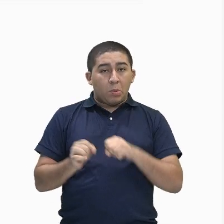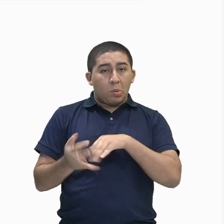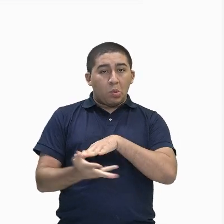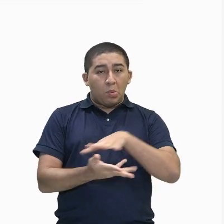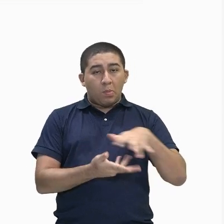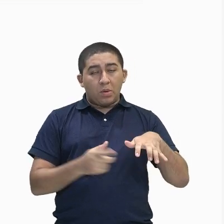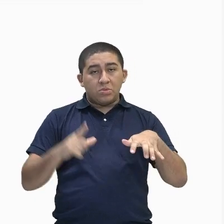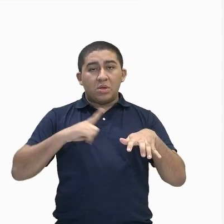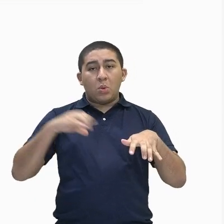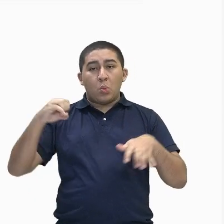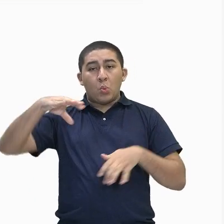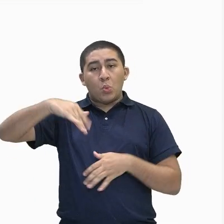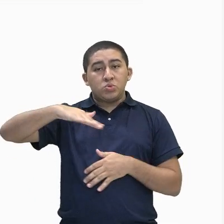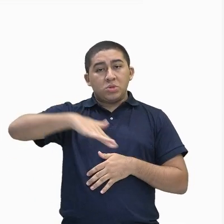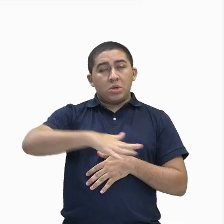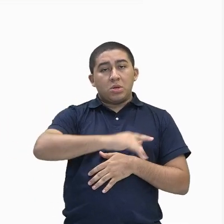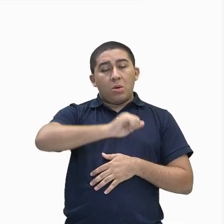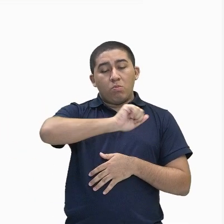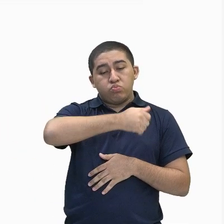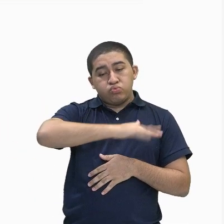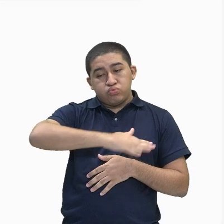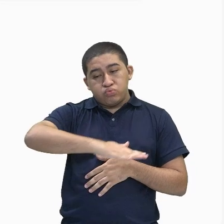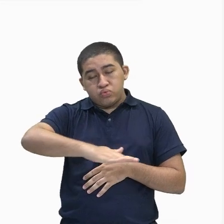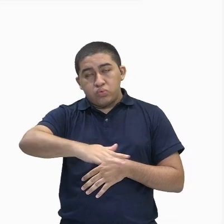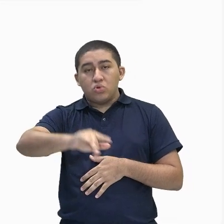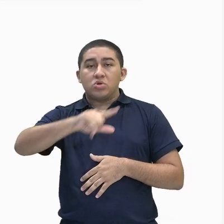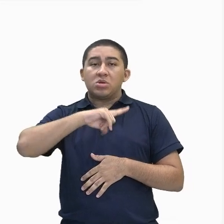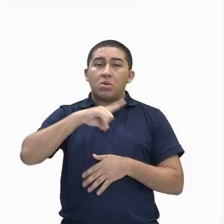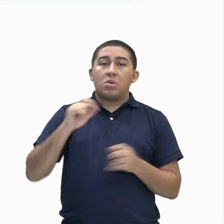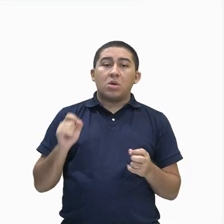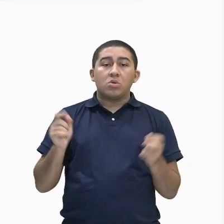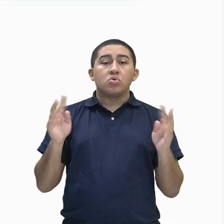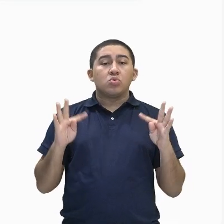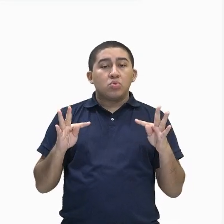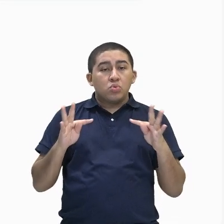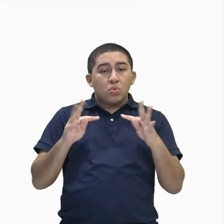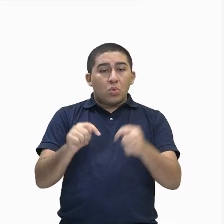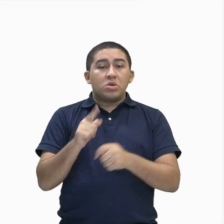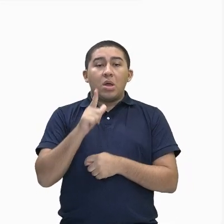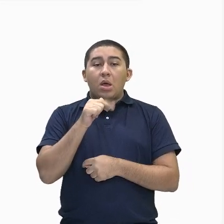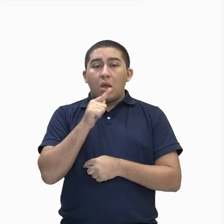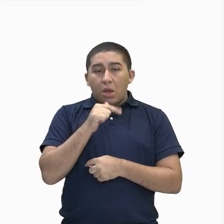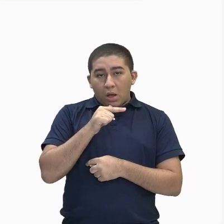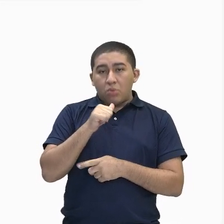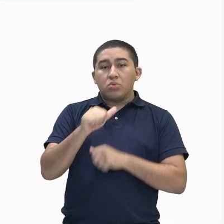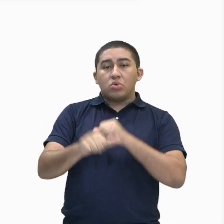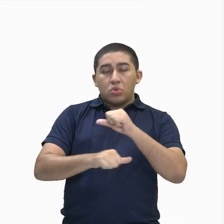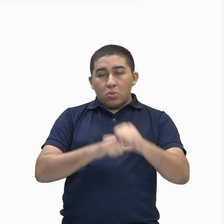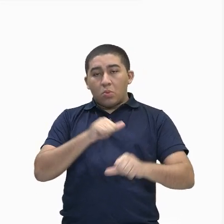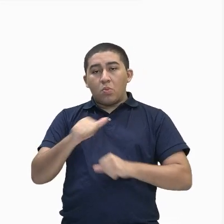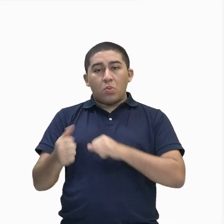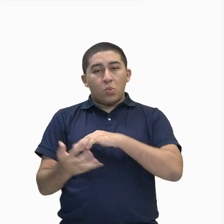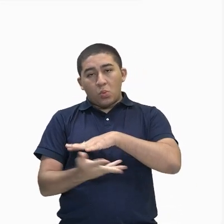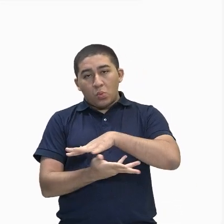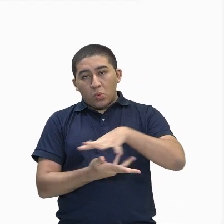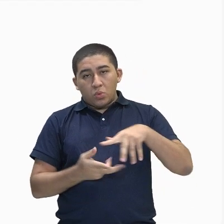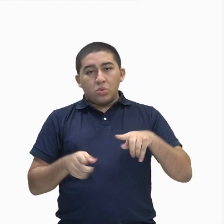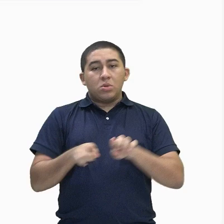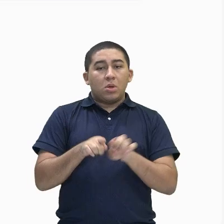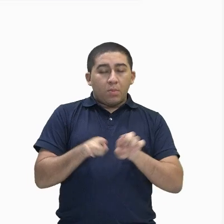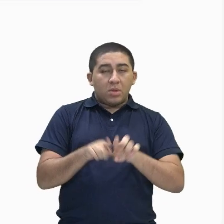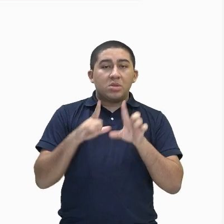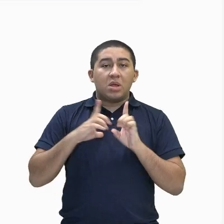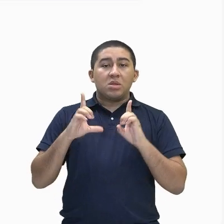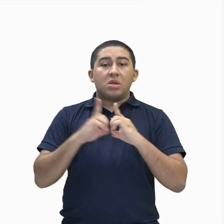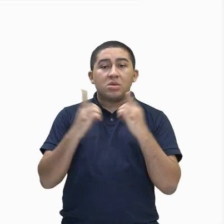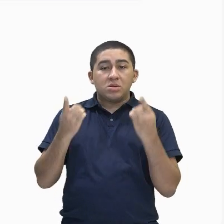circulação oceânica que movimentam as massas de água do planeta, impulsionado por diferenças de densidade